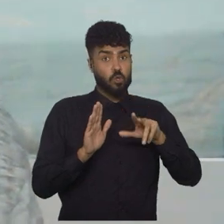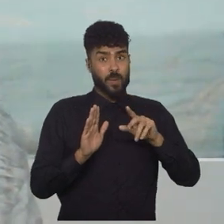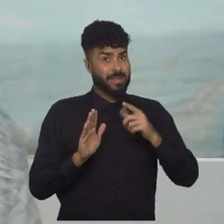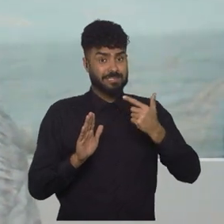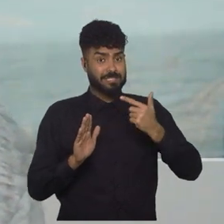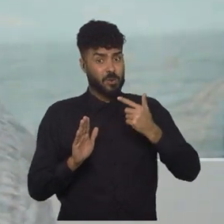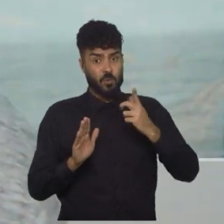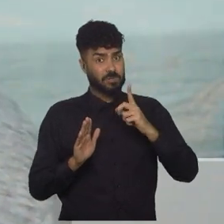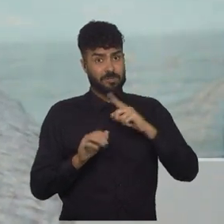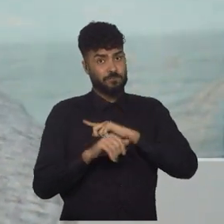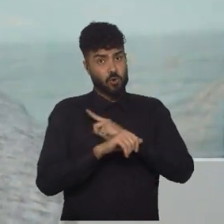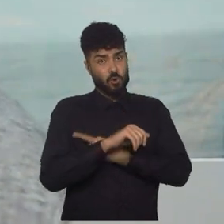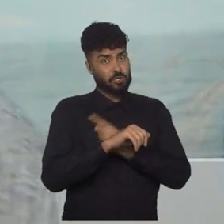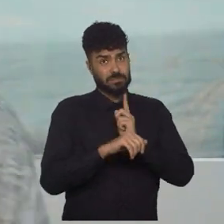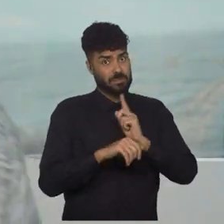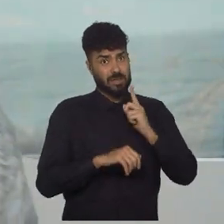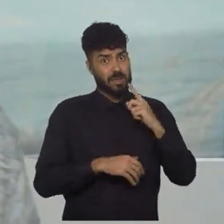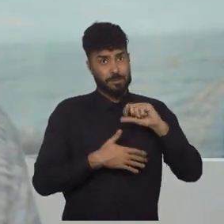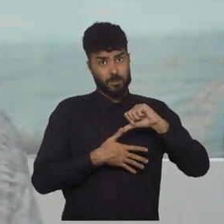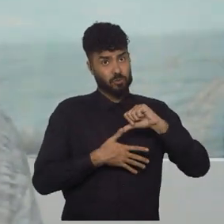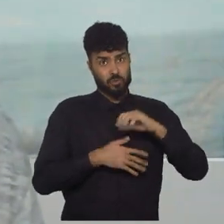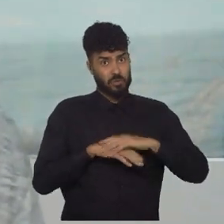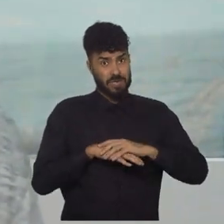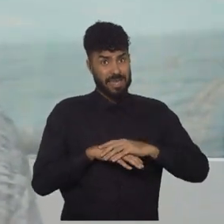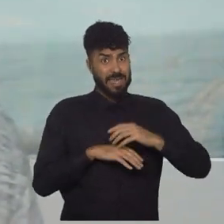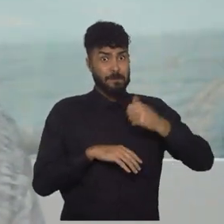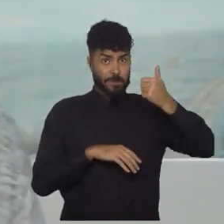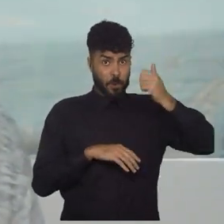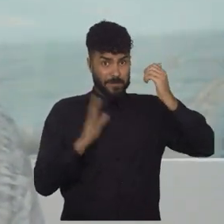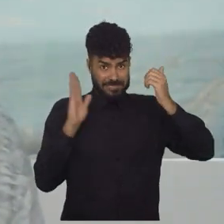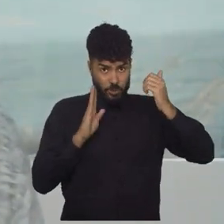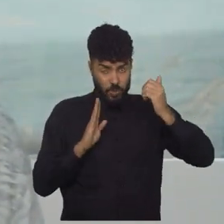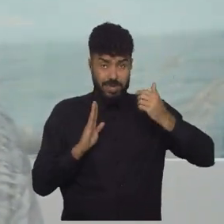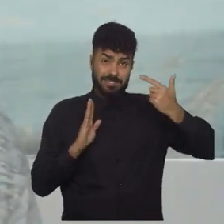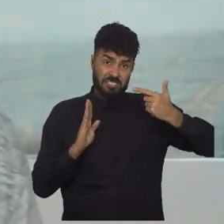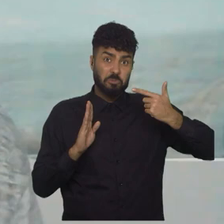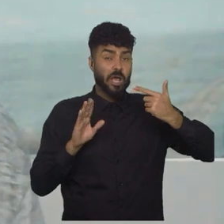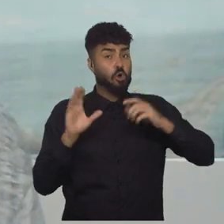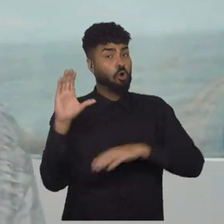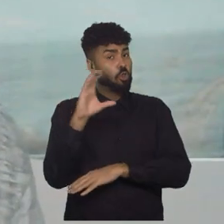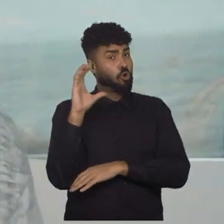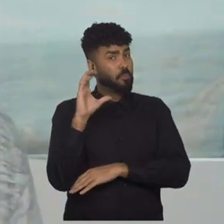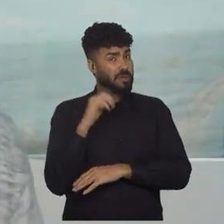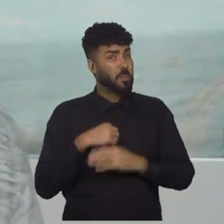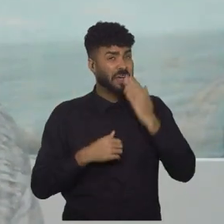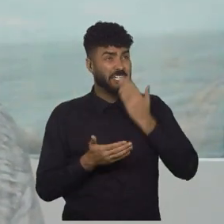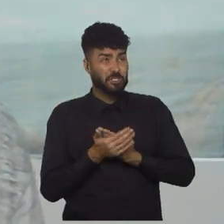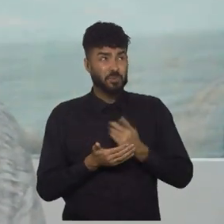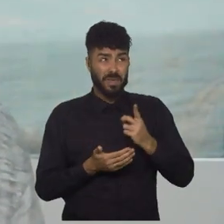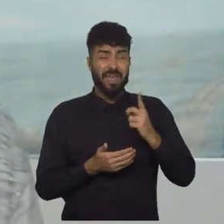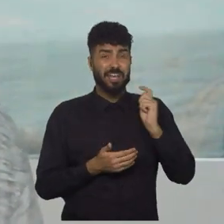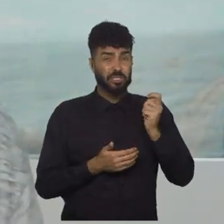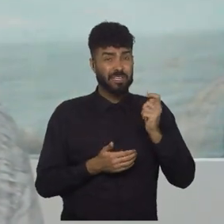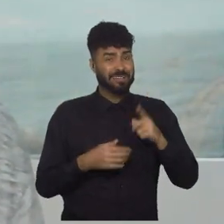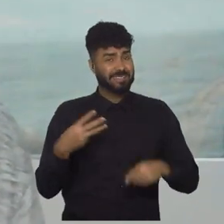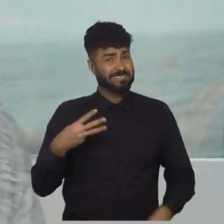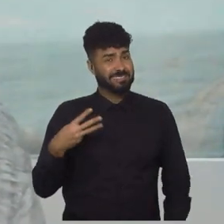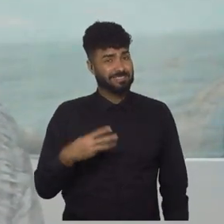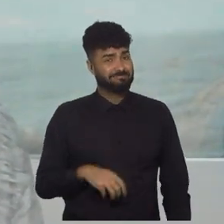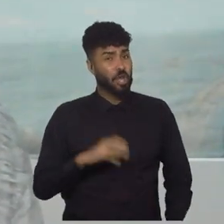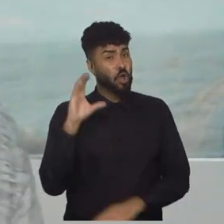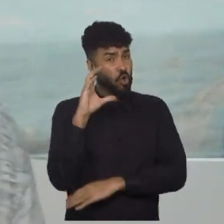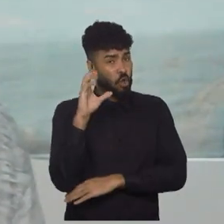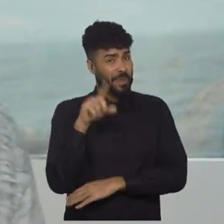na América do Sul, né? Acho que a Colômbia tem esse papel. Talvez a Argentina seja a terceira força ali. E a Colômbia acho que tem esse